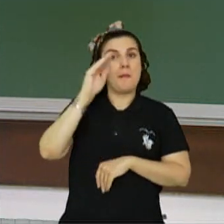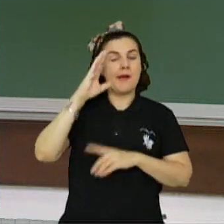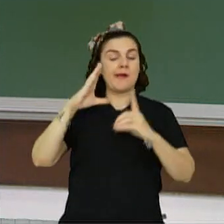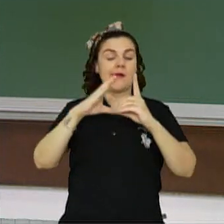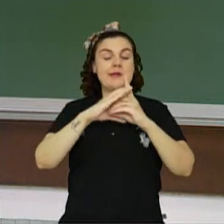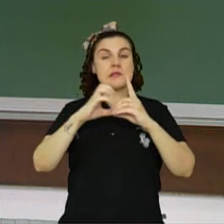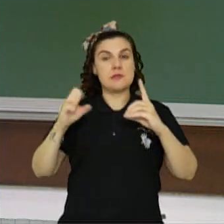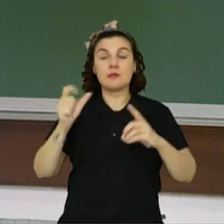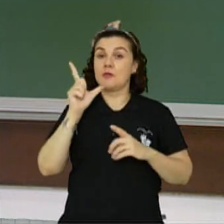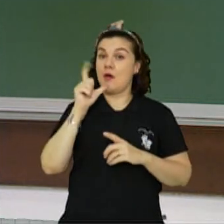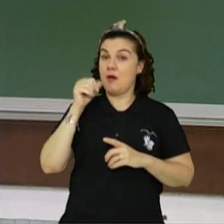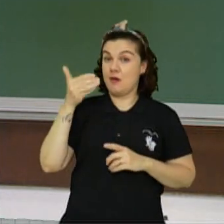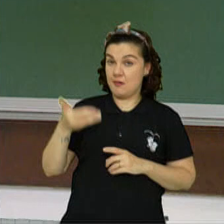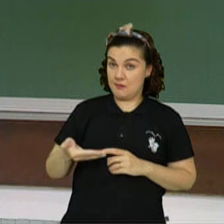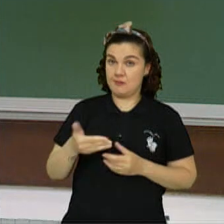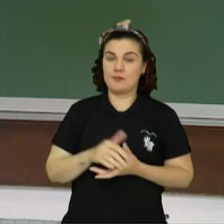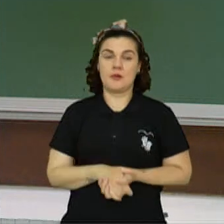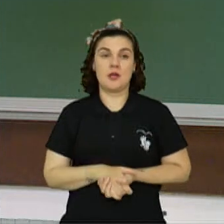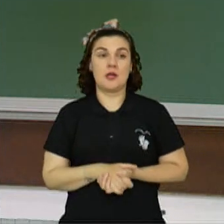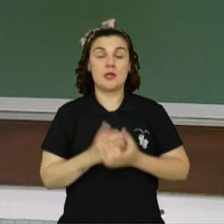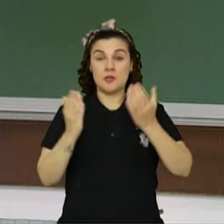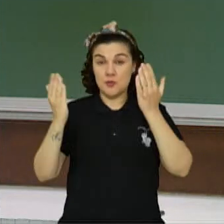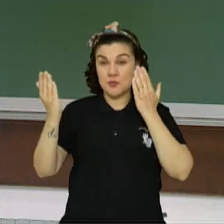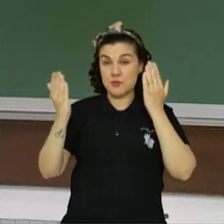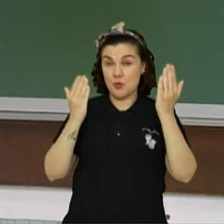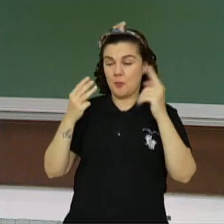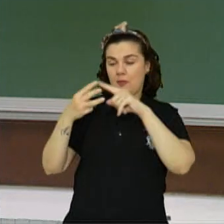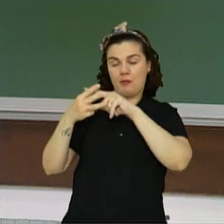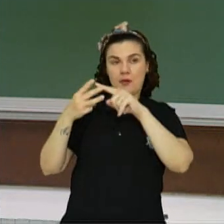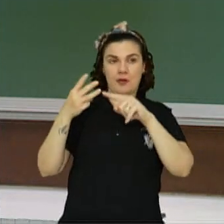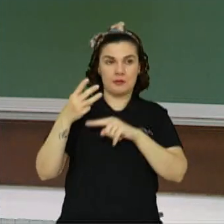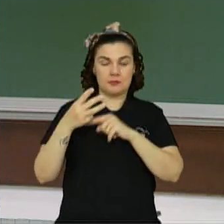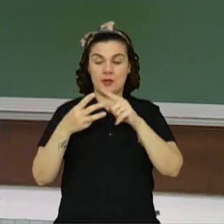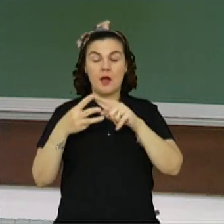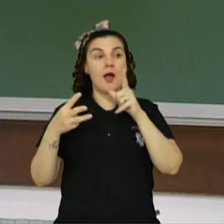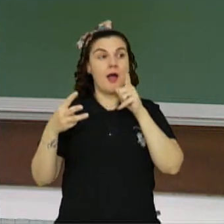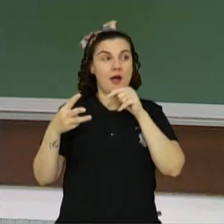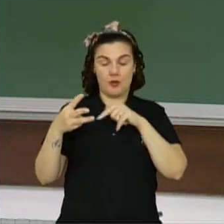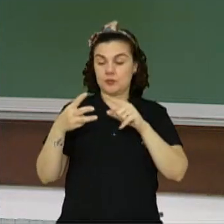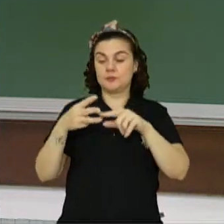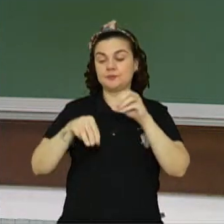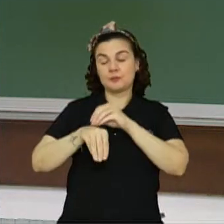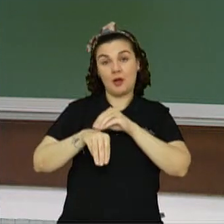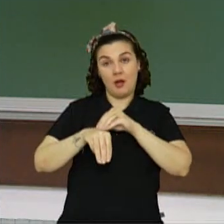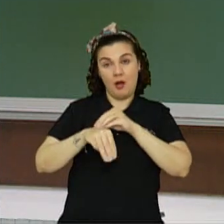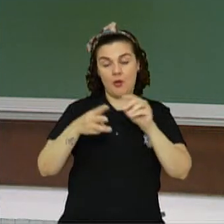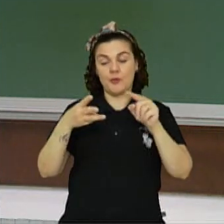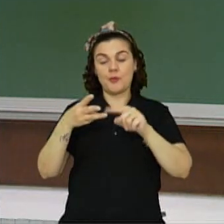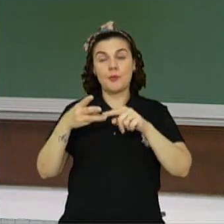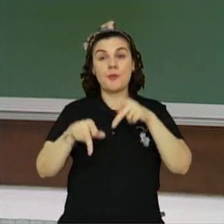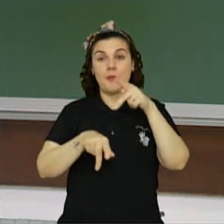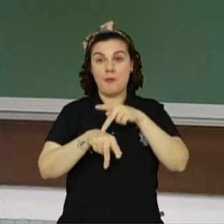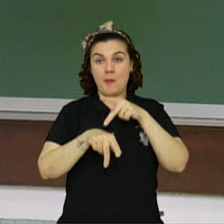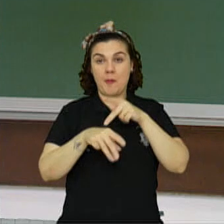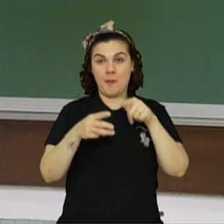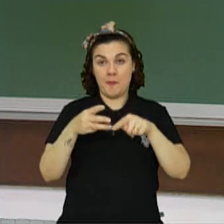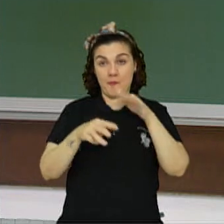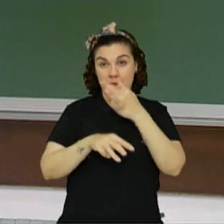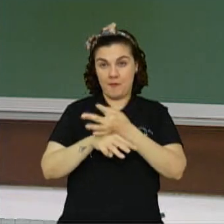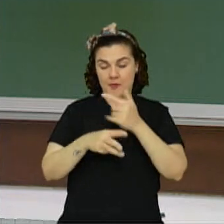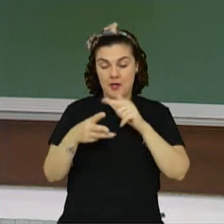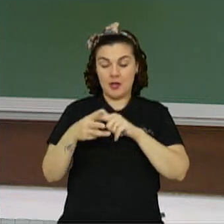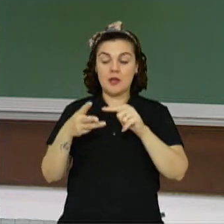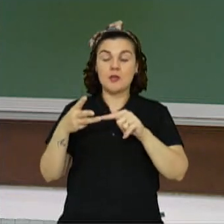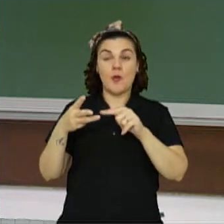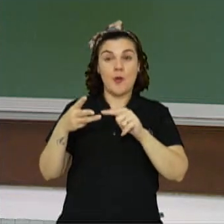que a água. Portanto, se eu fosse comparar essas 3 matérias que eu citei, água, álcool e a pedrinha de chumbo, eu diria assim, que a pedra